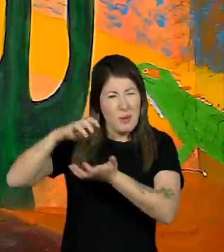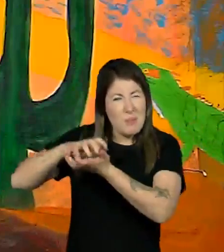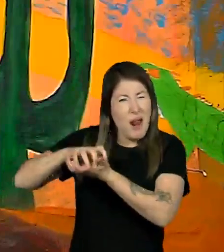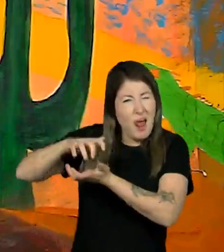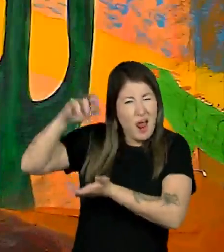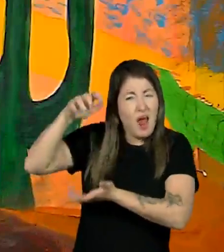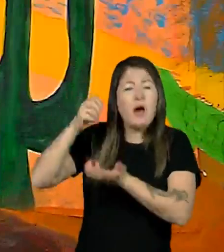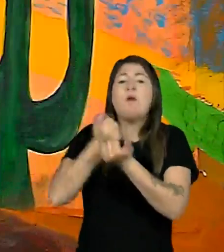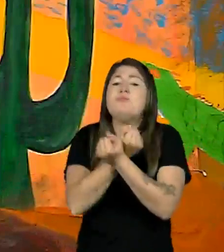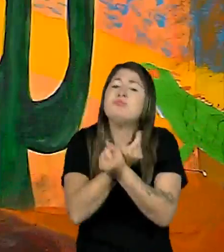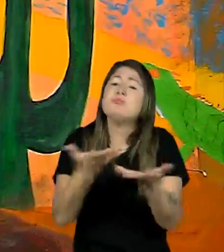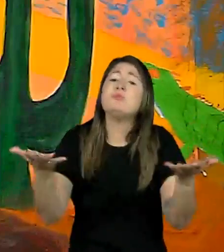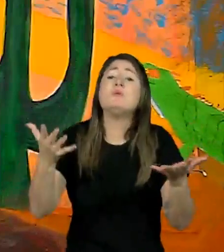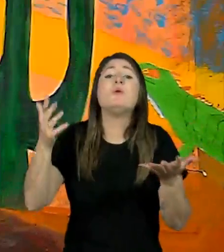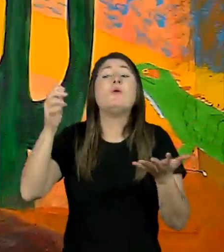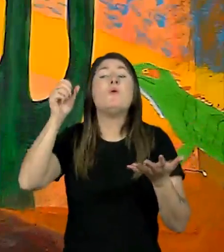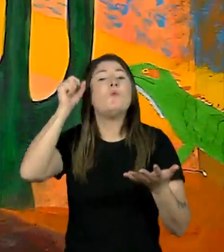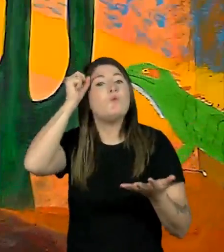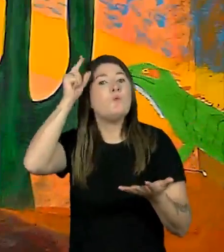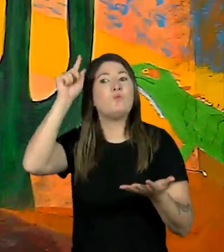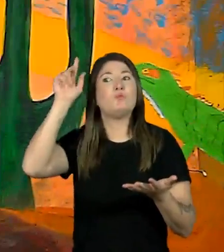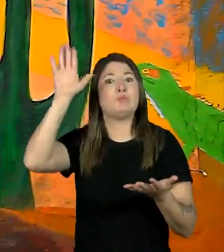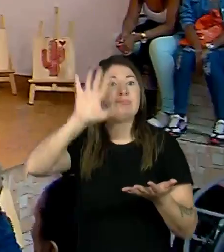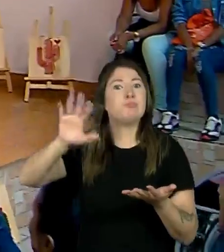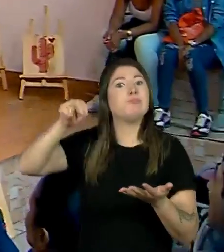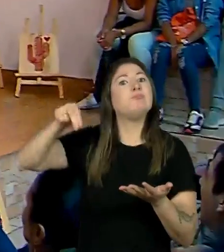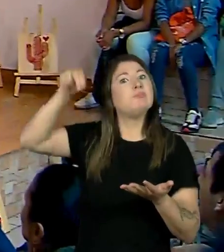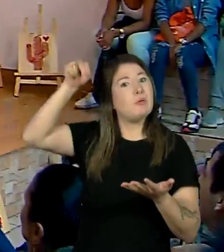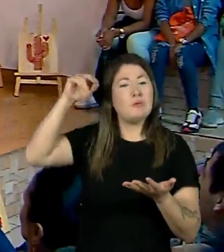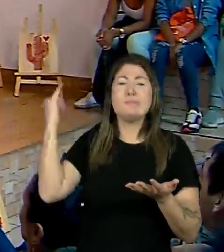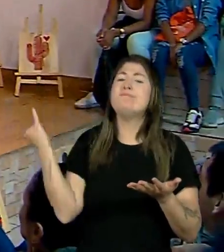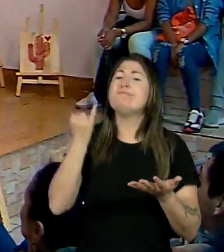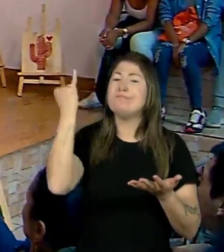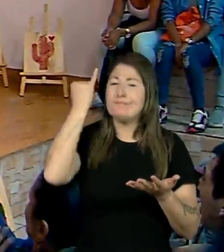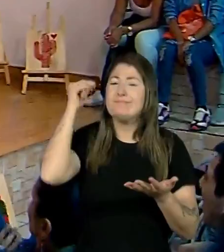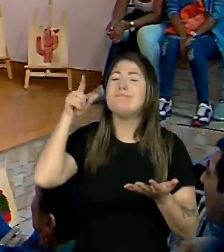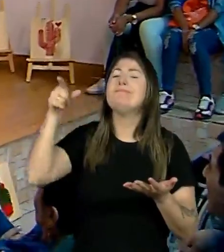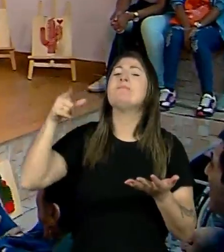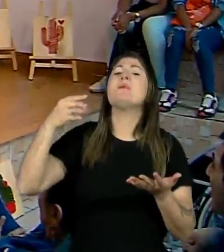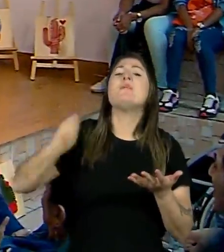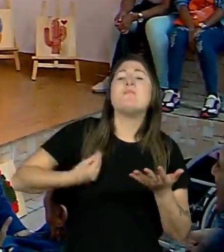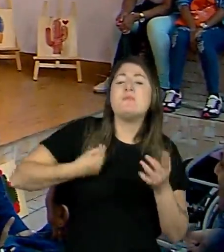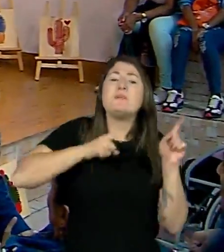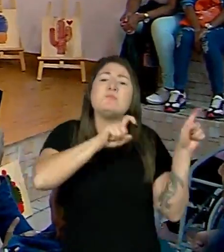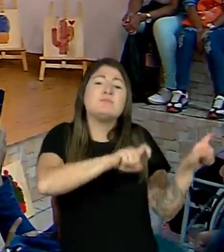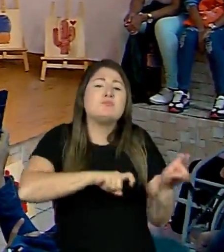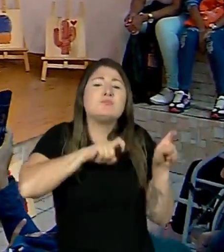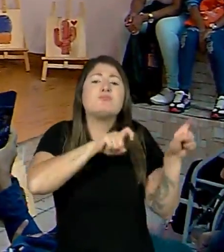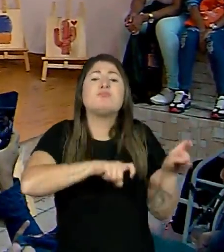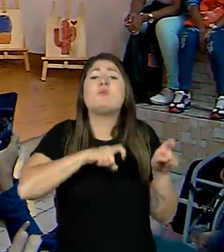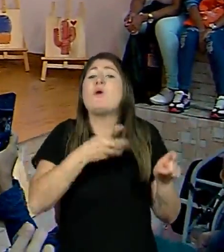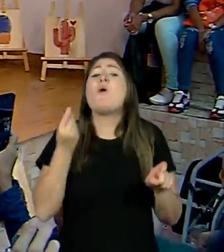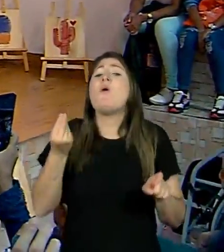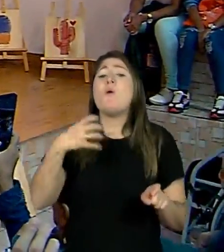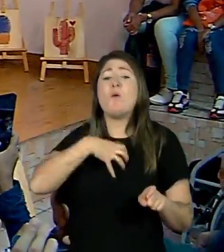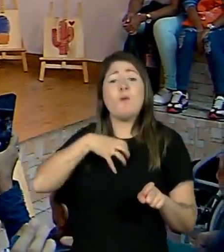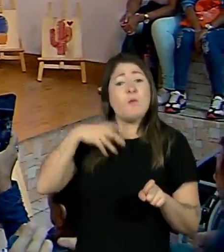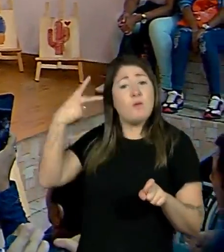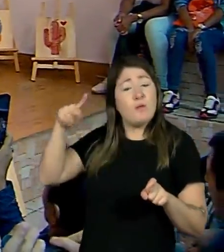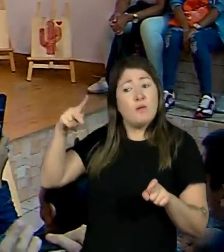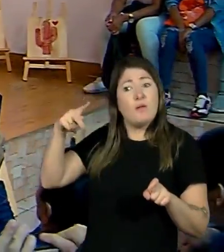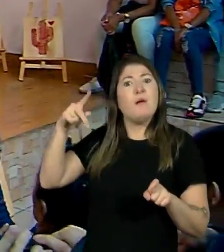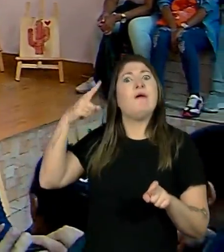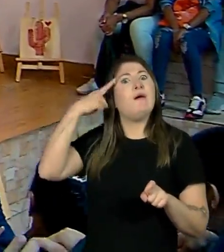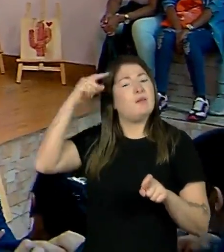cultura nordestina, falar um pouco da vida severina, como que era, no caso. Eu achei isso muito brilhante, uma ideia genial. E se